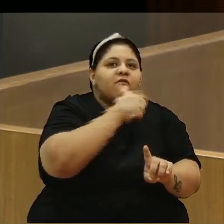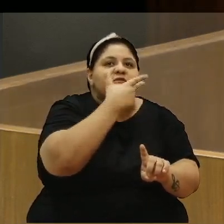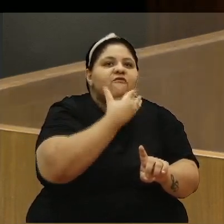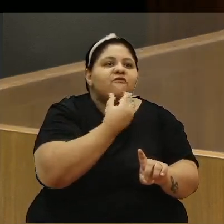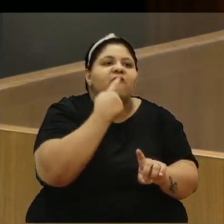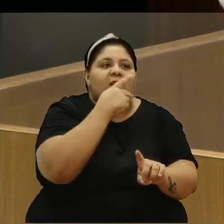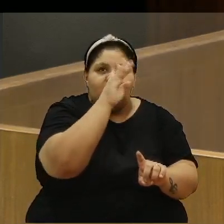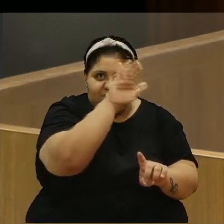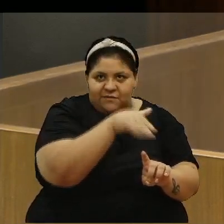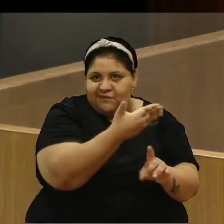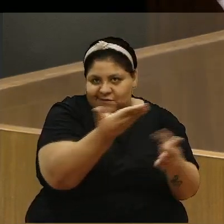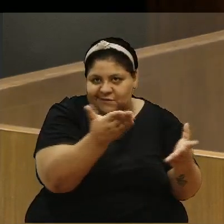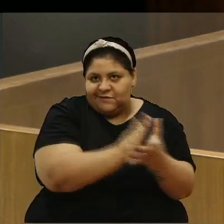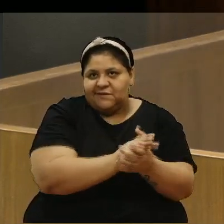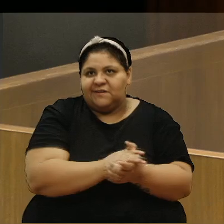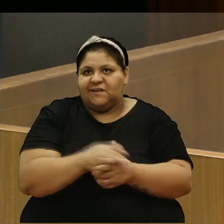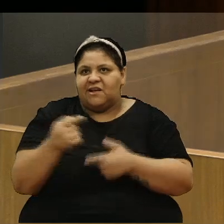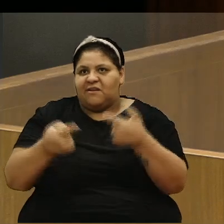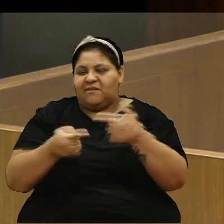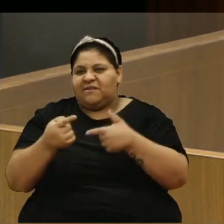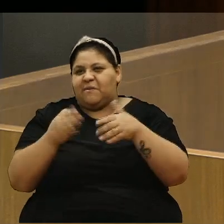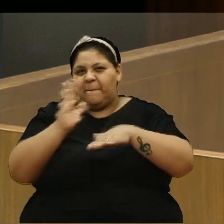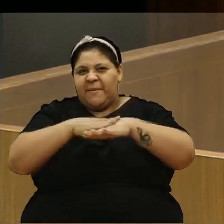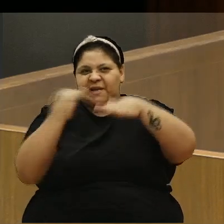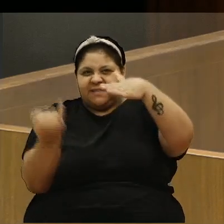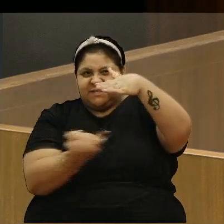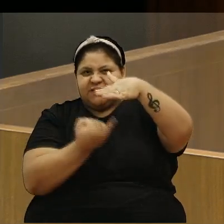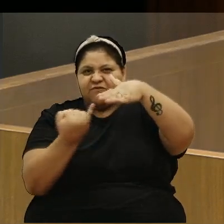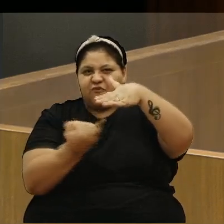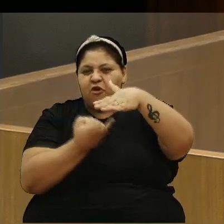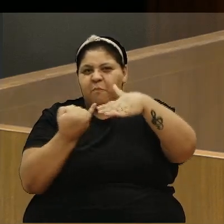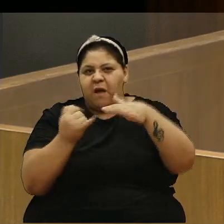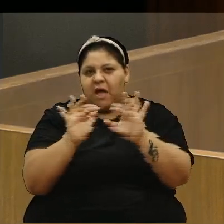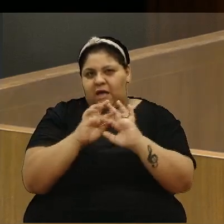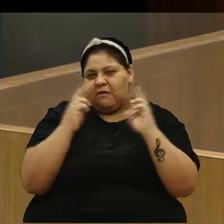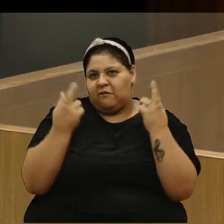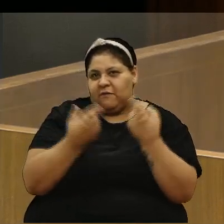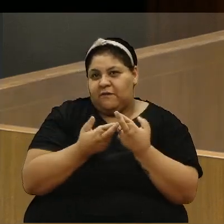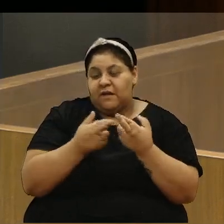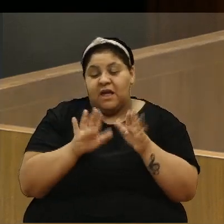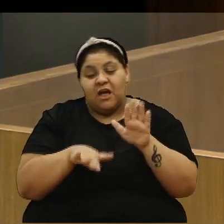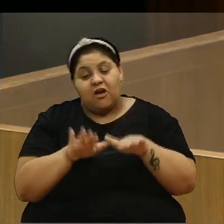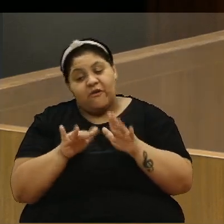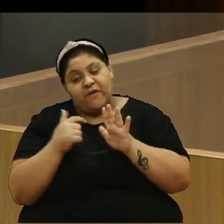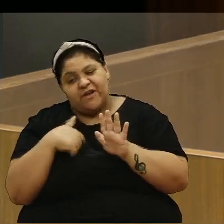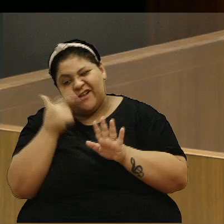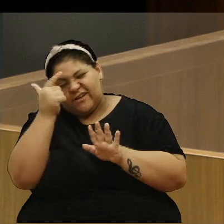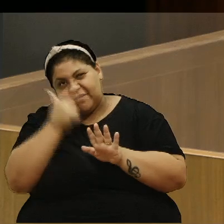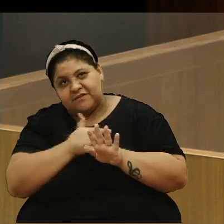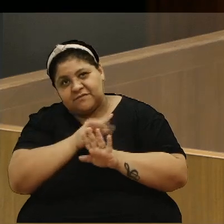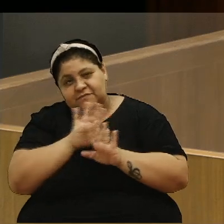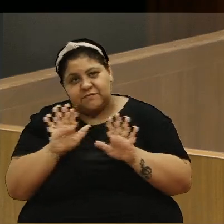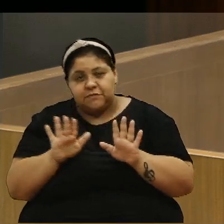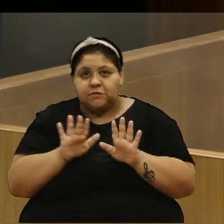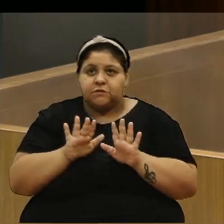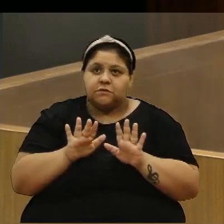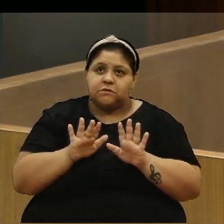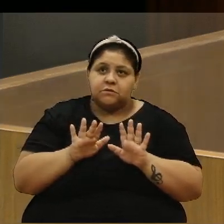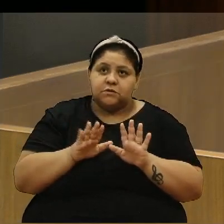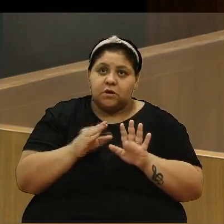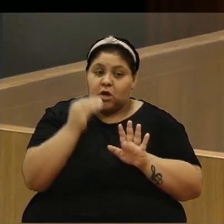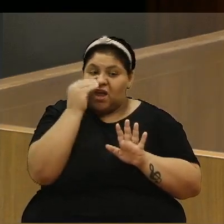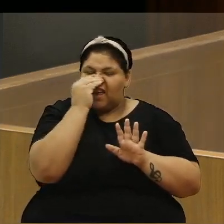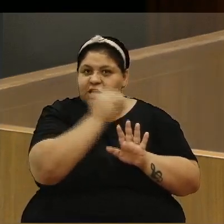enfim, um debate mais informal na nossa reunião. E, às vezes, eu acho que quando se ignora